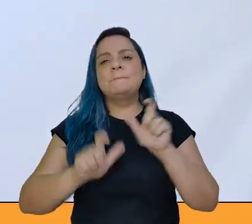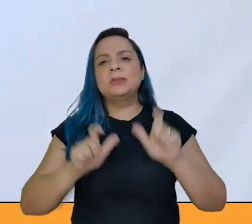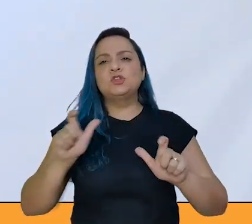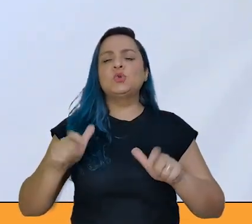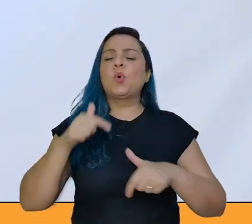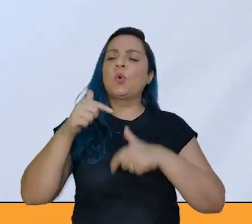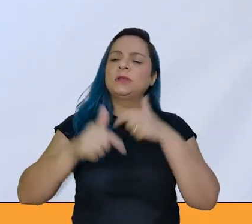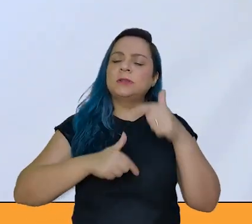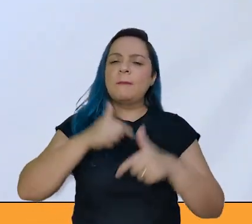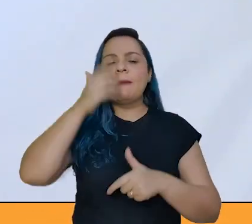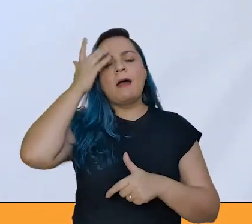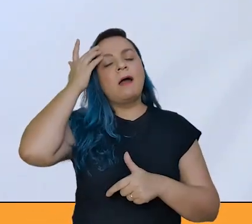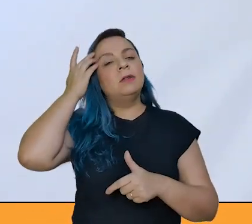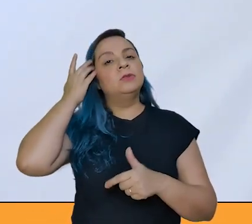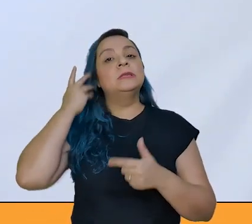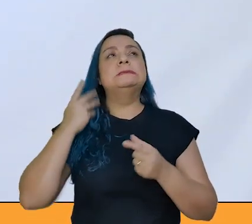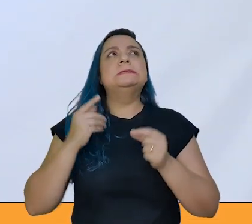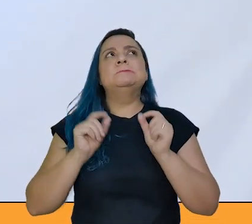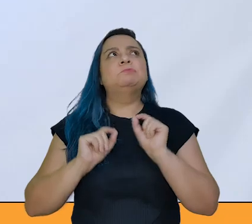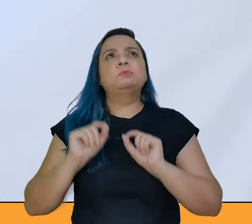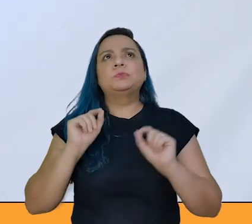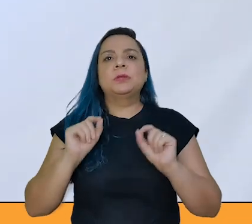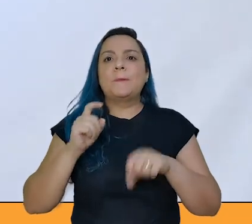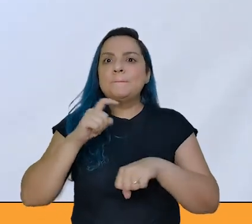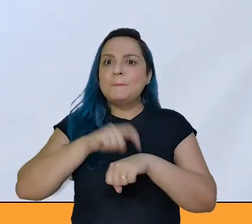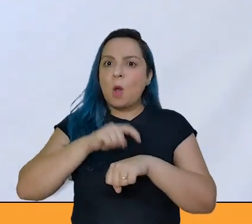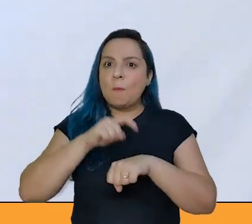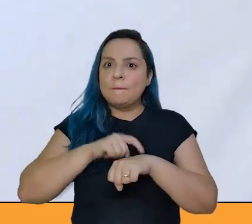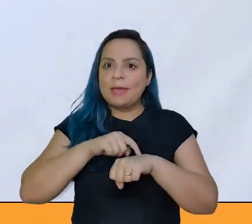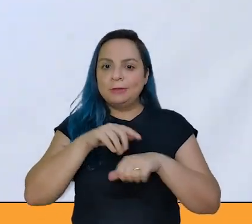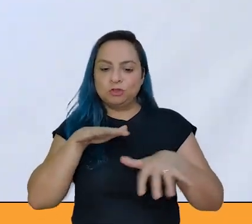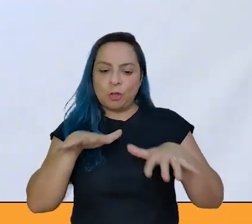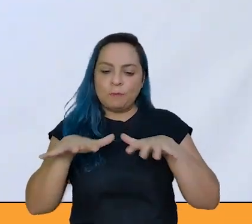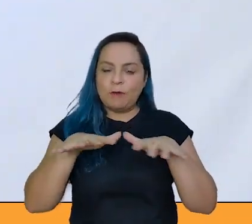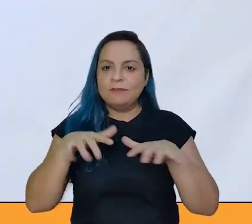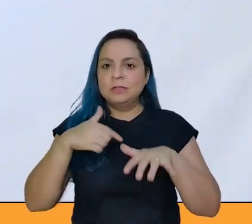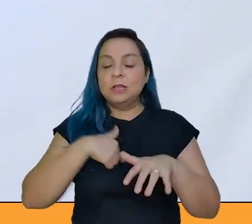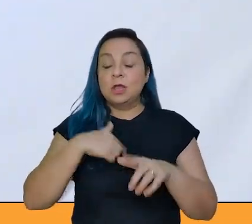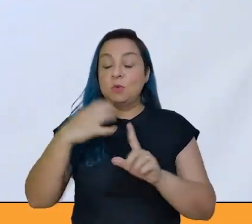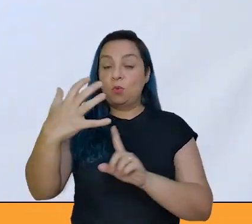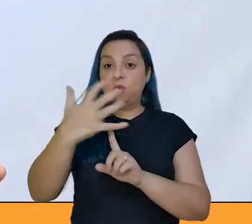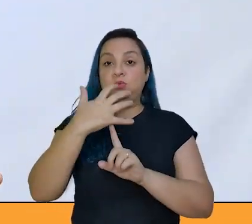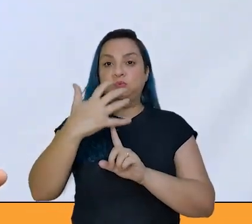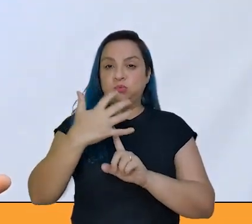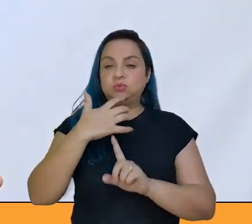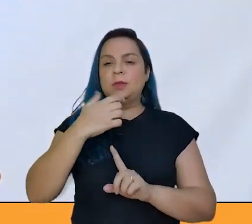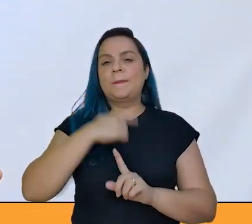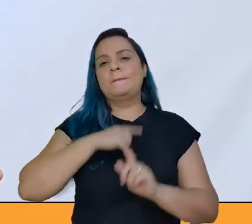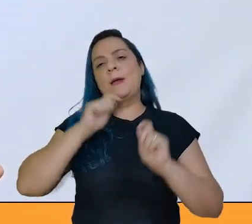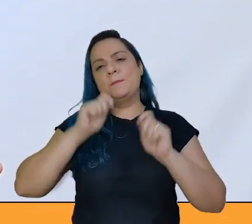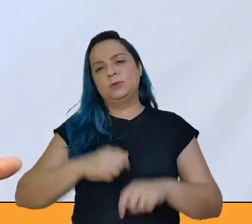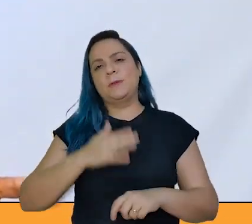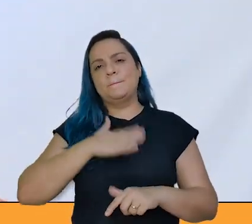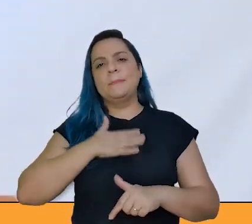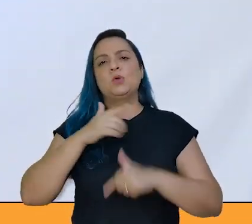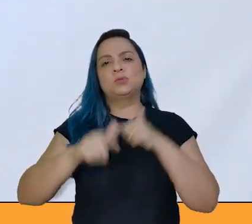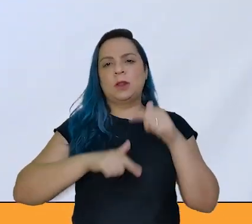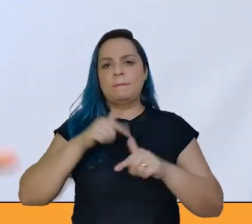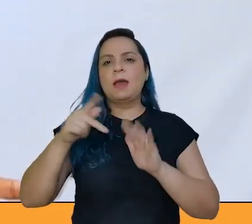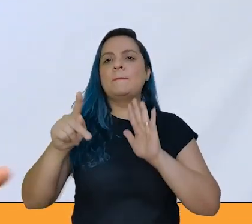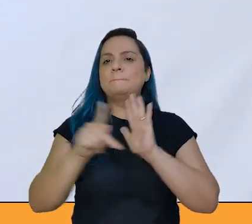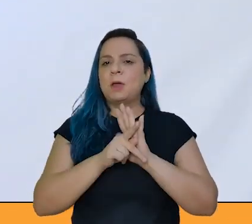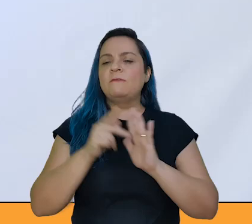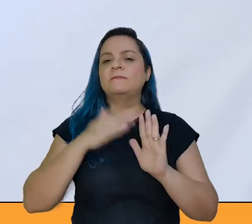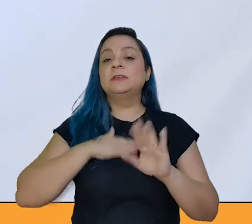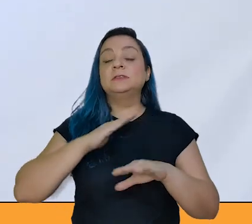pessoas, de trabalhos, de momentos e movimentos no qual eu me inspiro para poder realizar os meus trabalhos e para